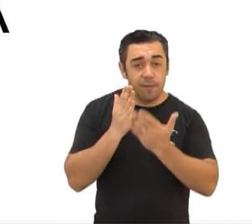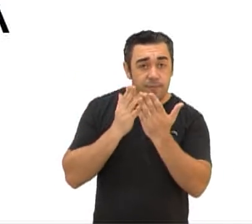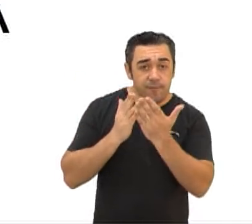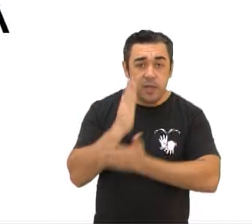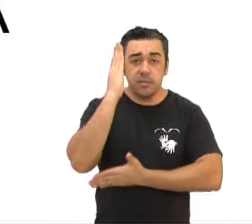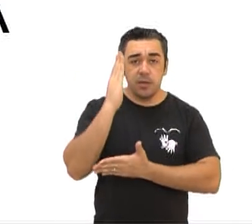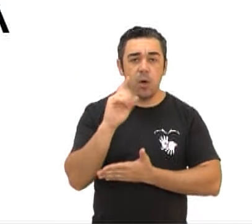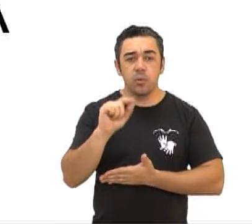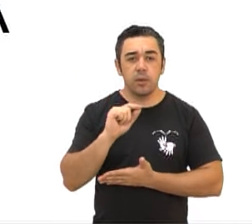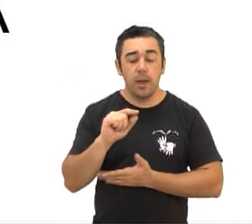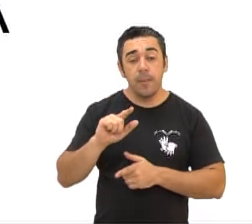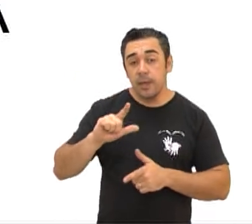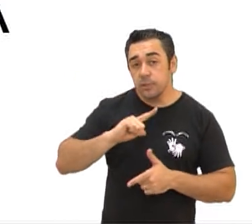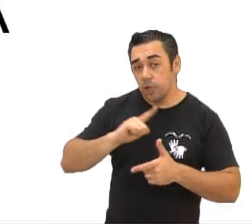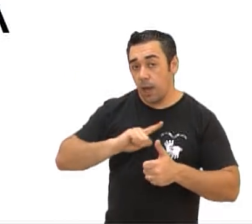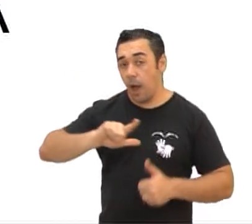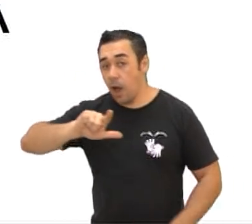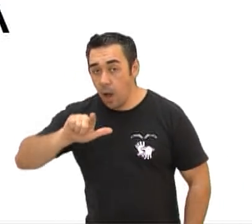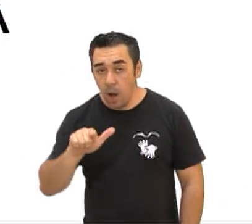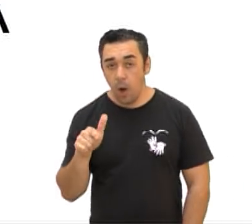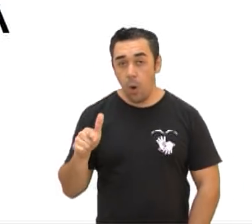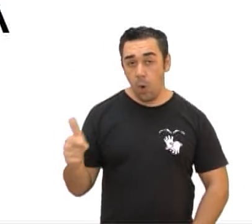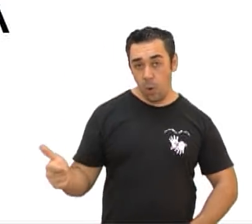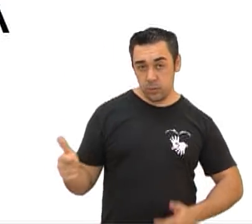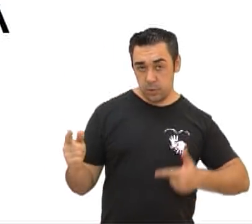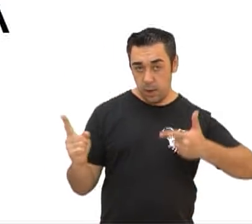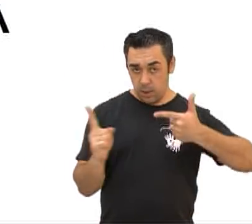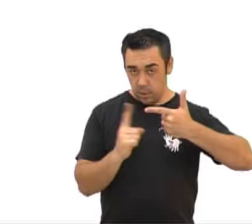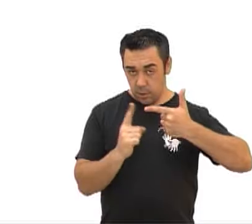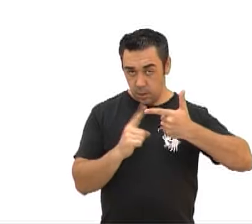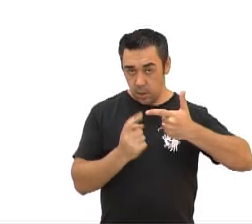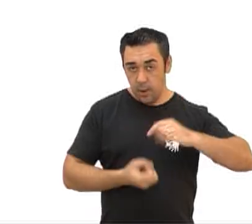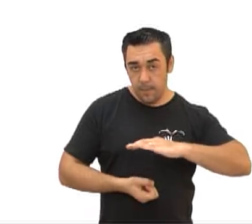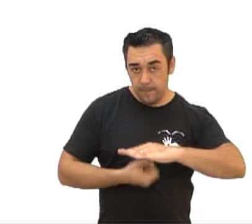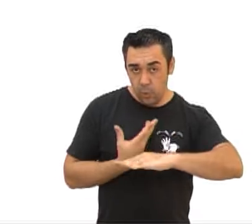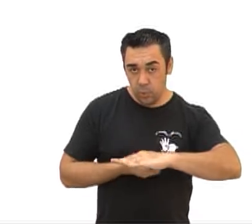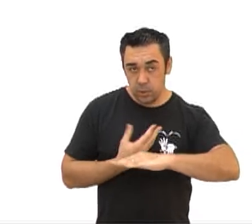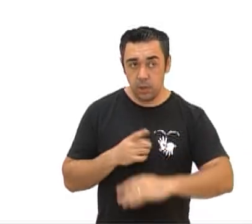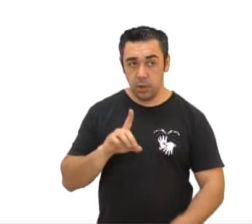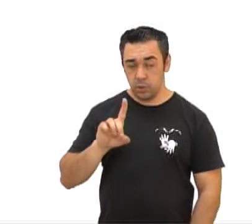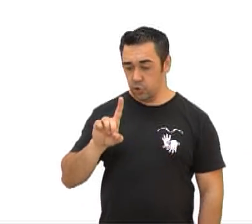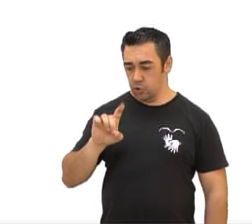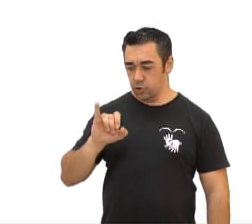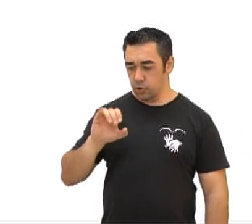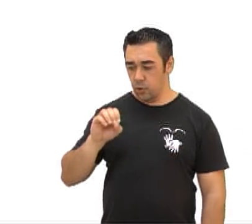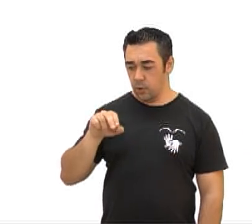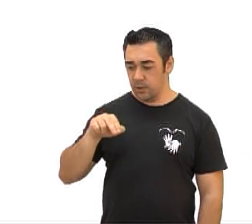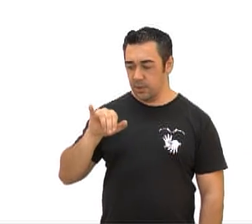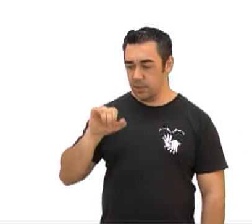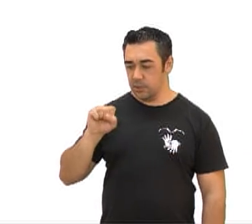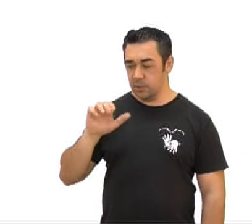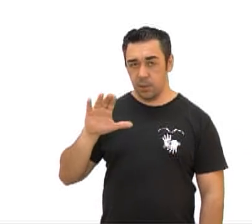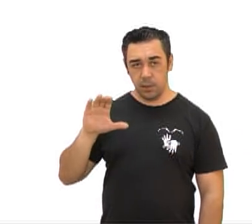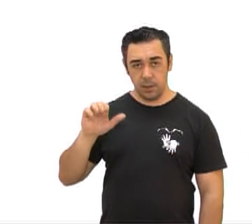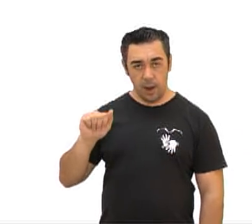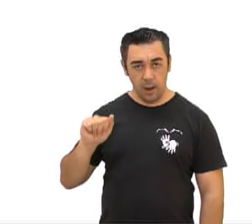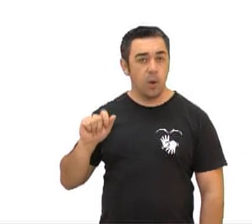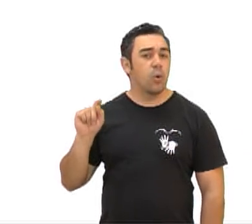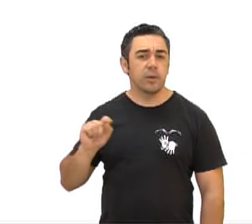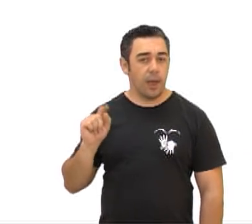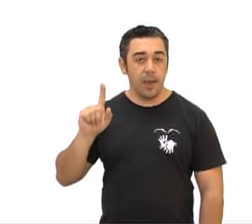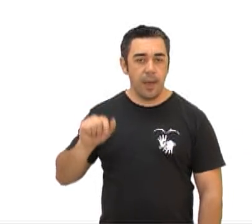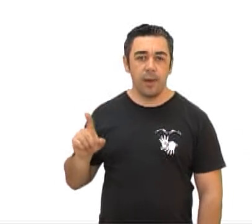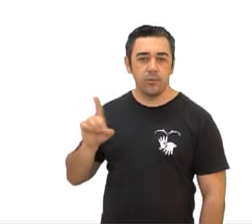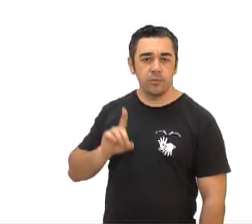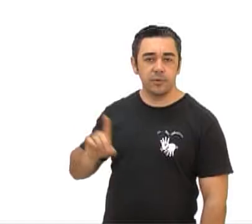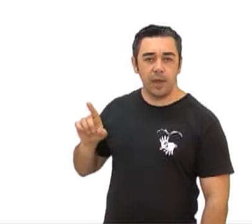presente uma outra força, uma outra pulsão, essa, a dionisíaca, representada por Dionísio, que